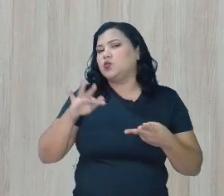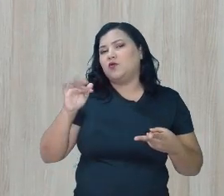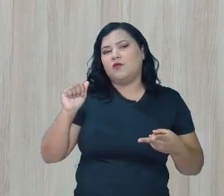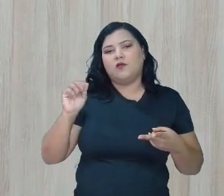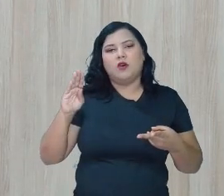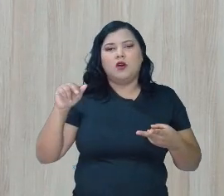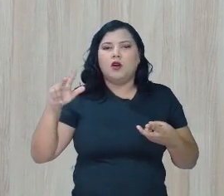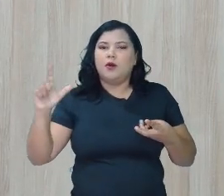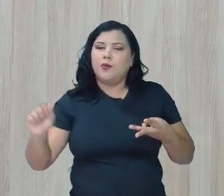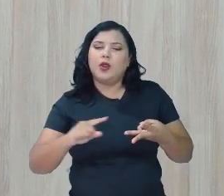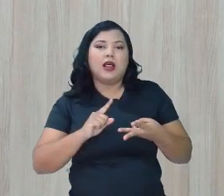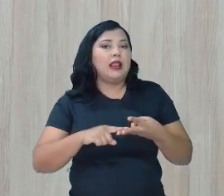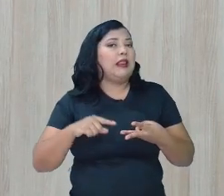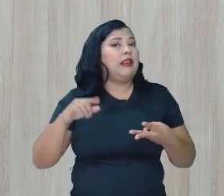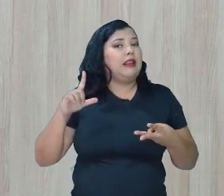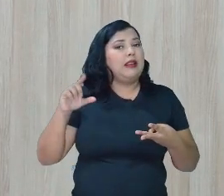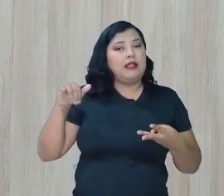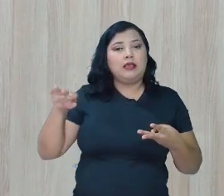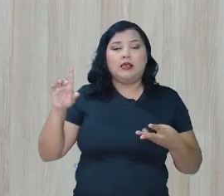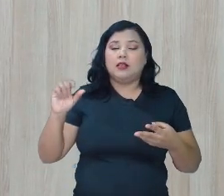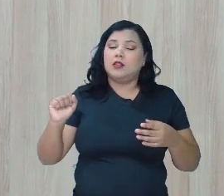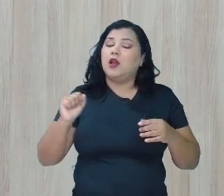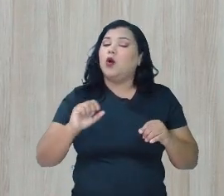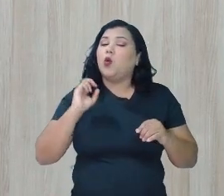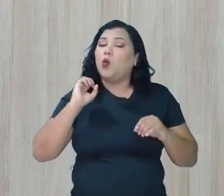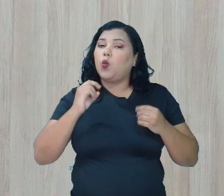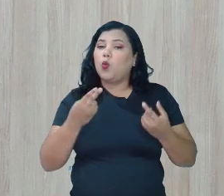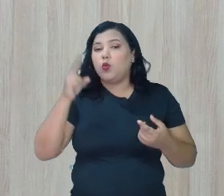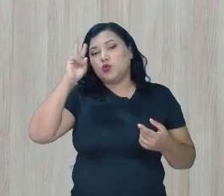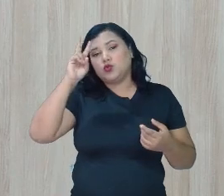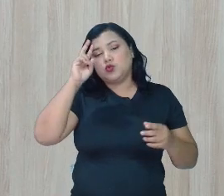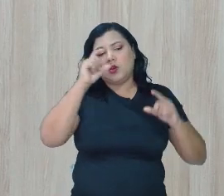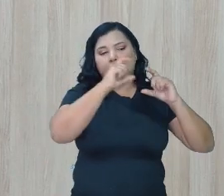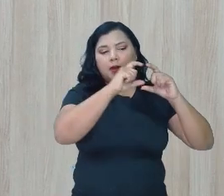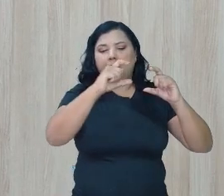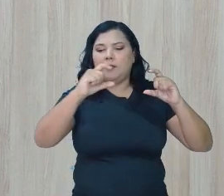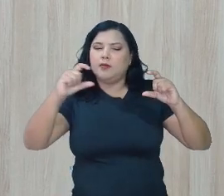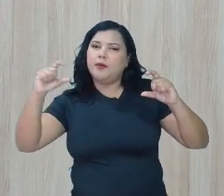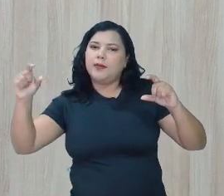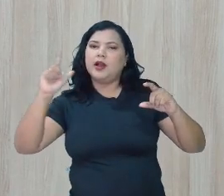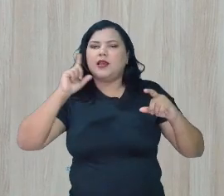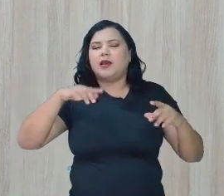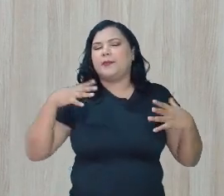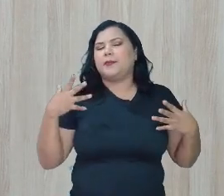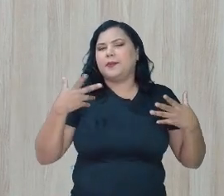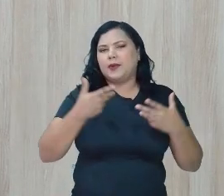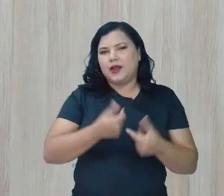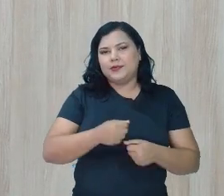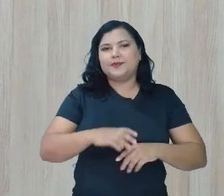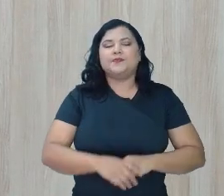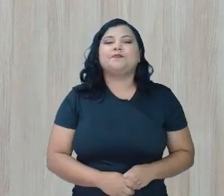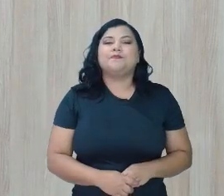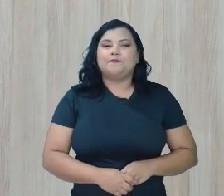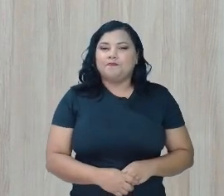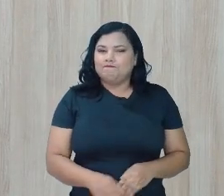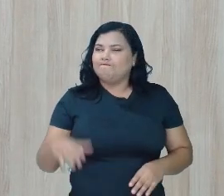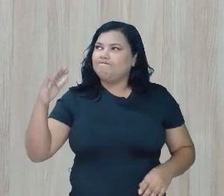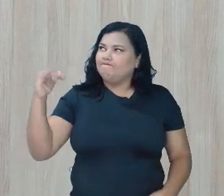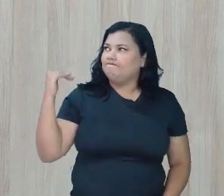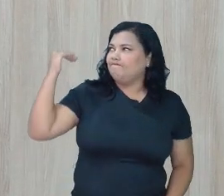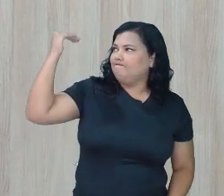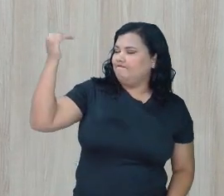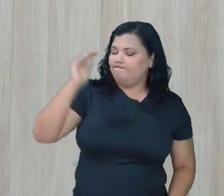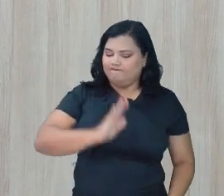lenda, seja uma história em quadrinhos, que é um gênero maravilhoso, que atrai tanto adulto